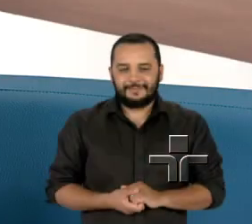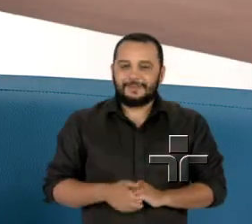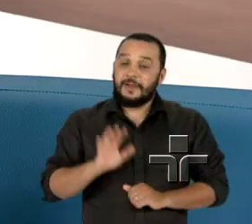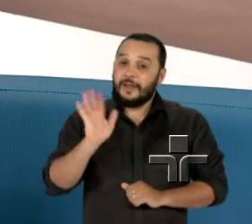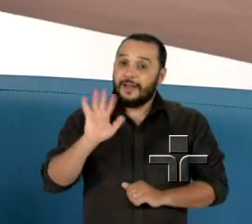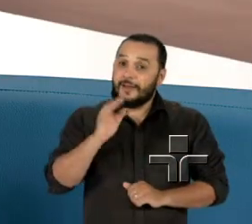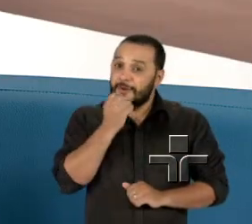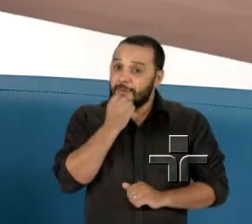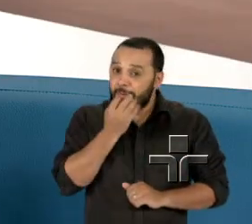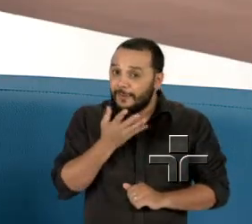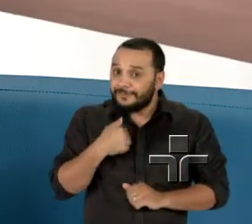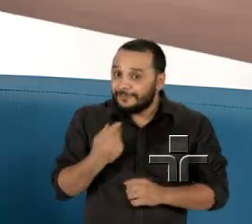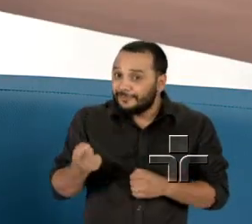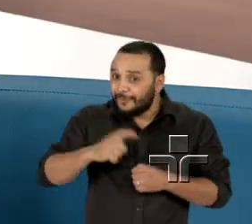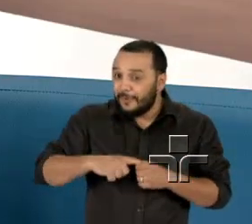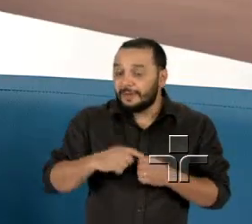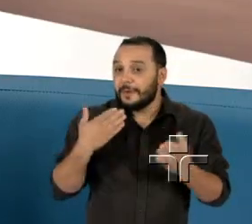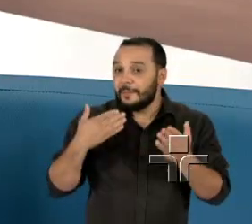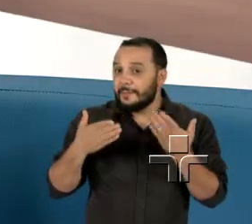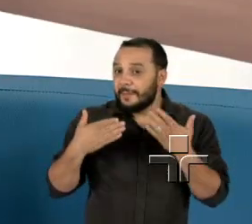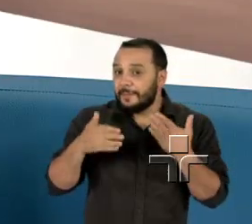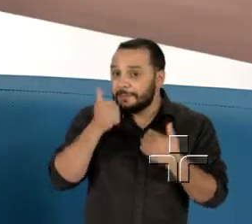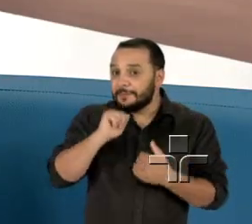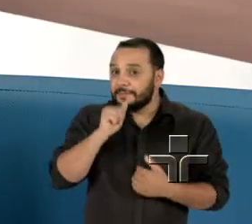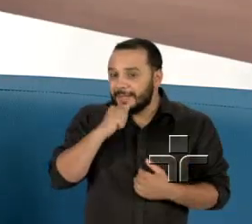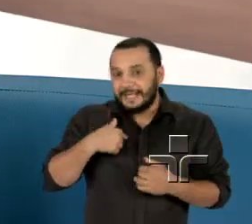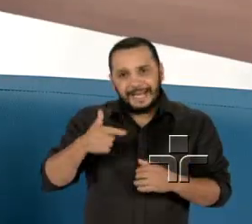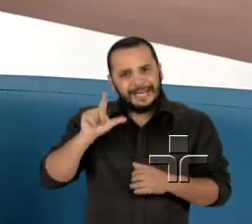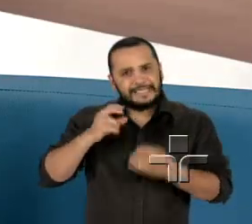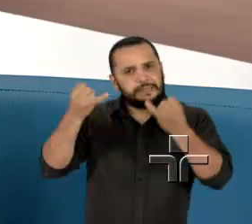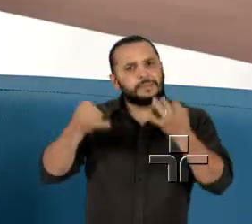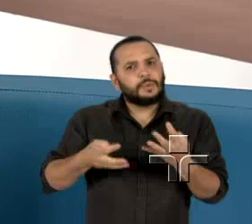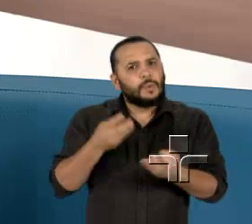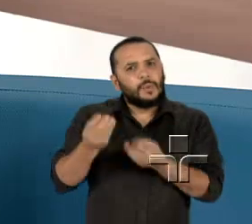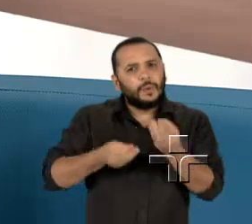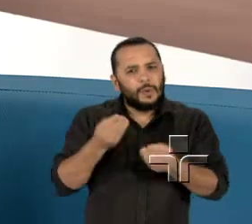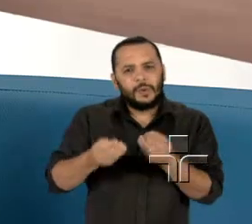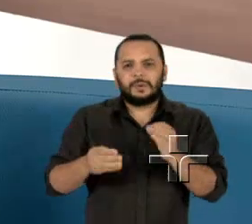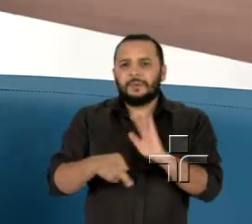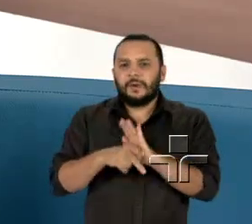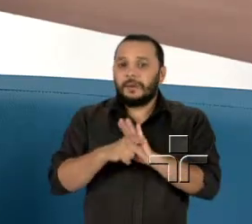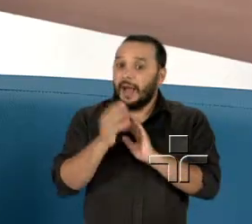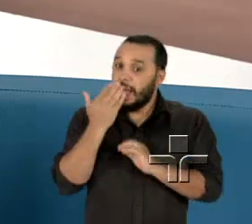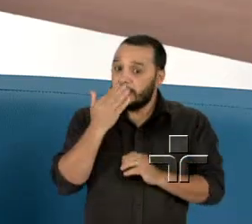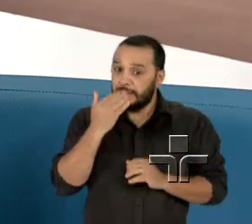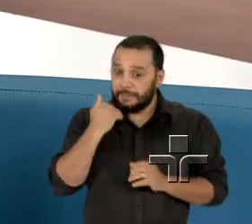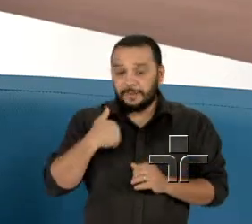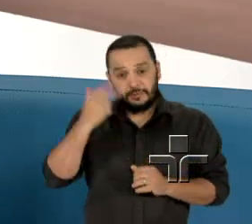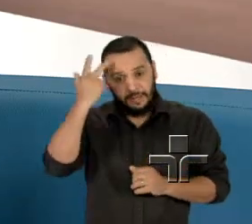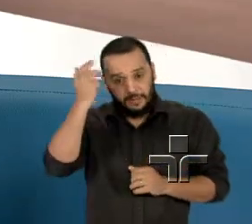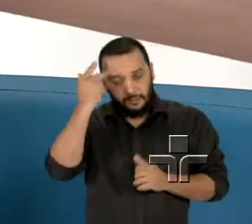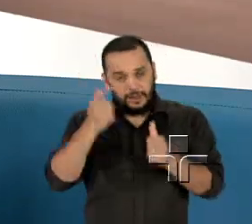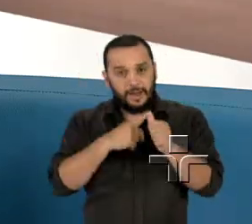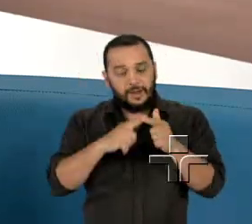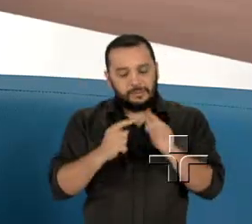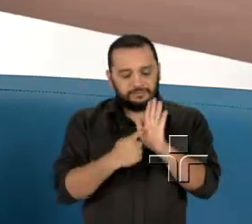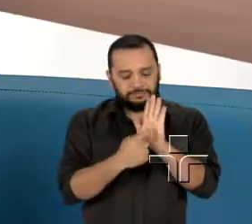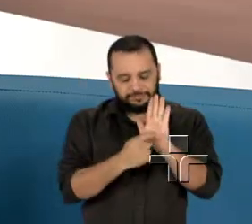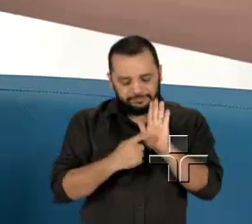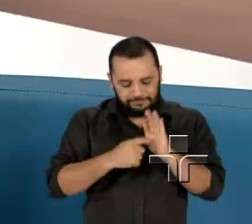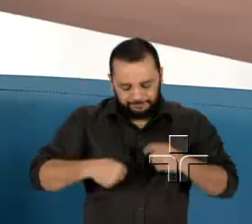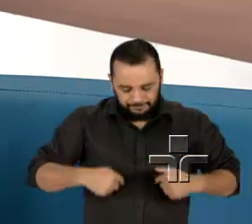Estamos de volta com o Papo de Mãe. No bloco anterior, a gente explicou um pouco aí o que são alimentos probióticos, prebióticos